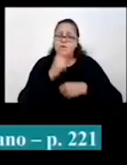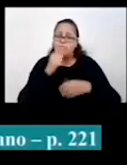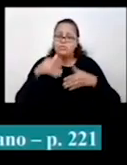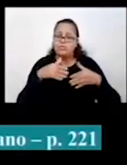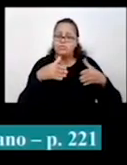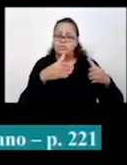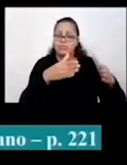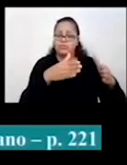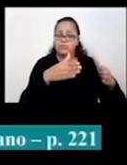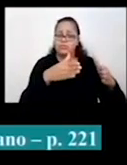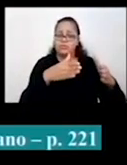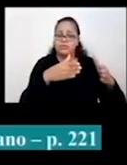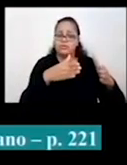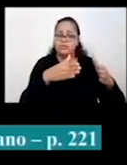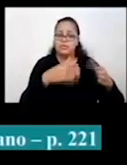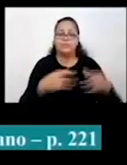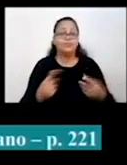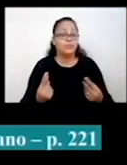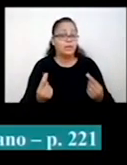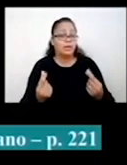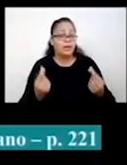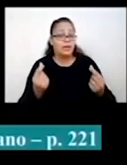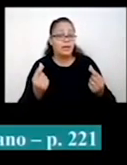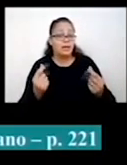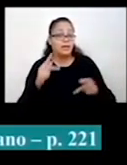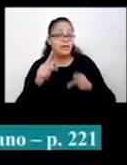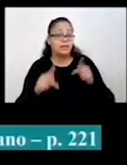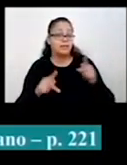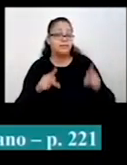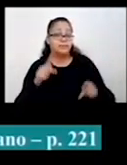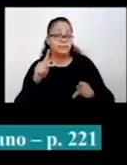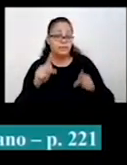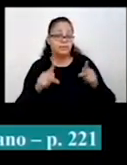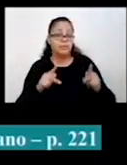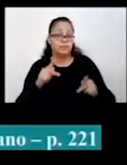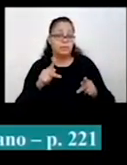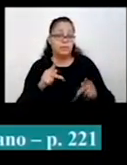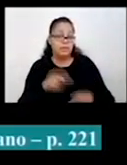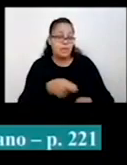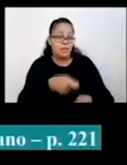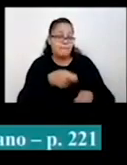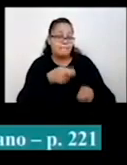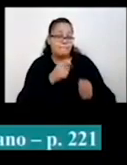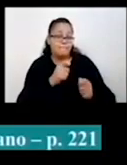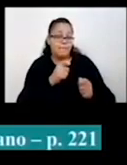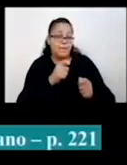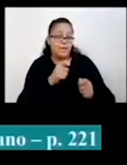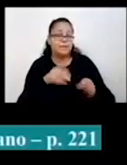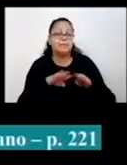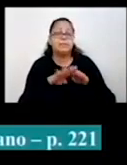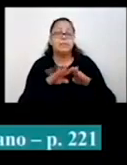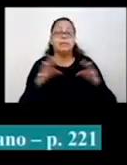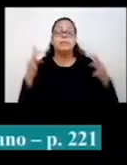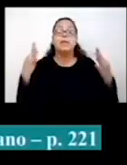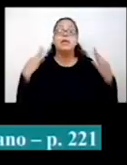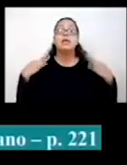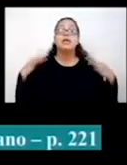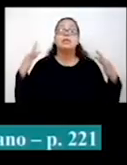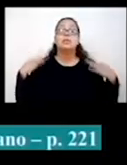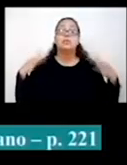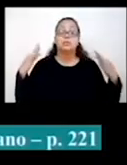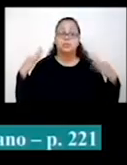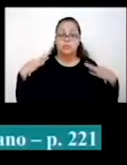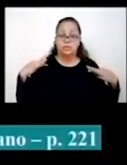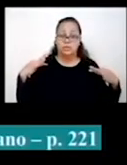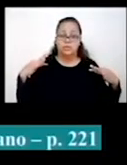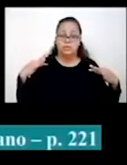rio, nos períodos de enchentes. A renda da população ela advém da pesca e do turismo. E os